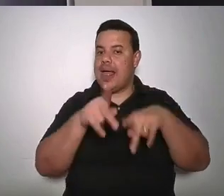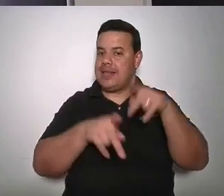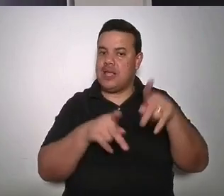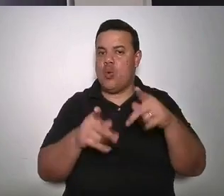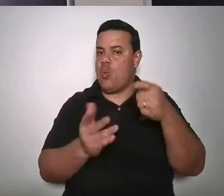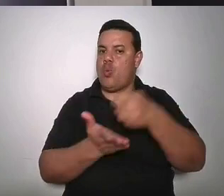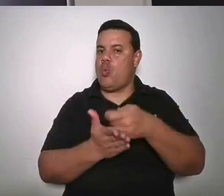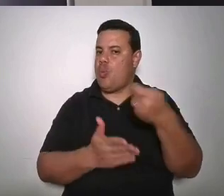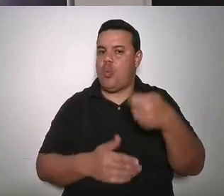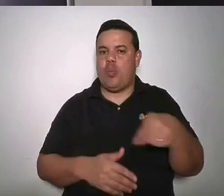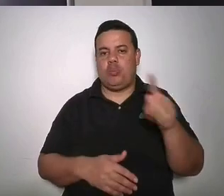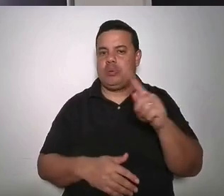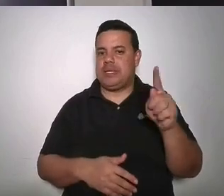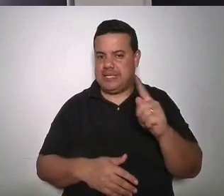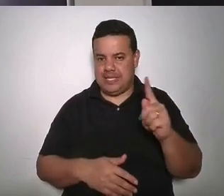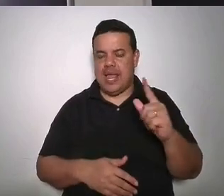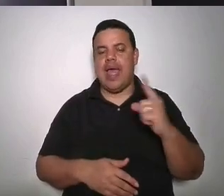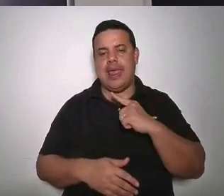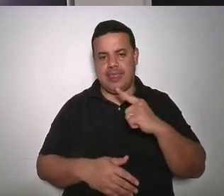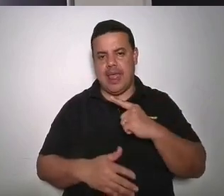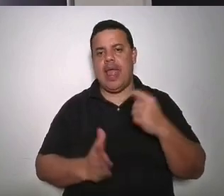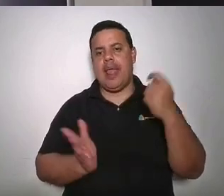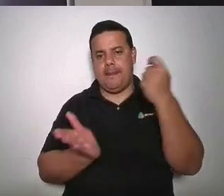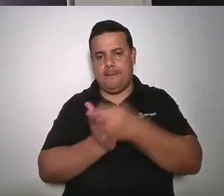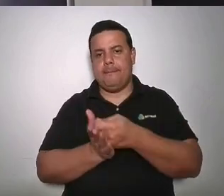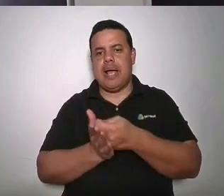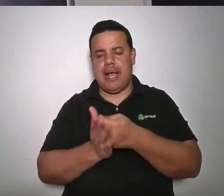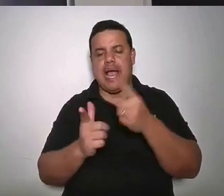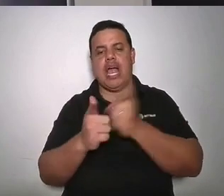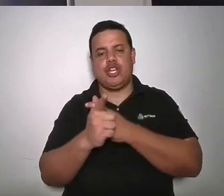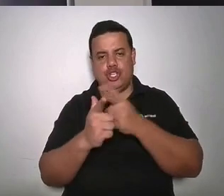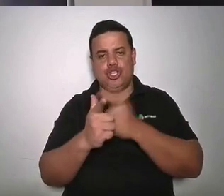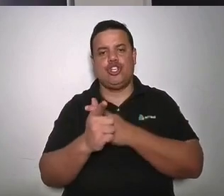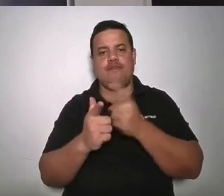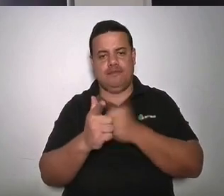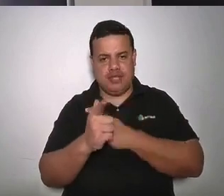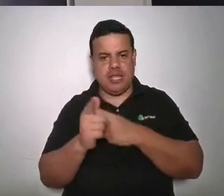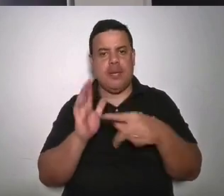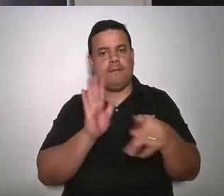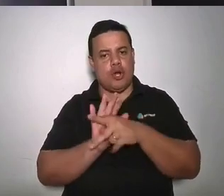aquela que venha pagar suas dívidas ativas perante o município.